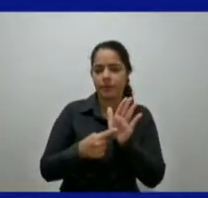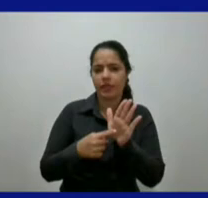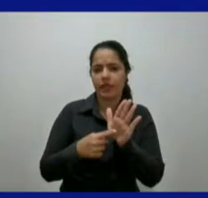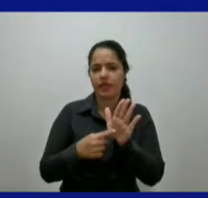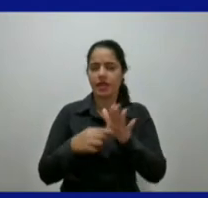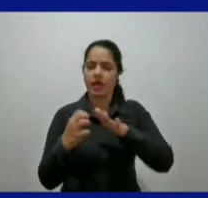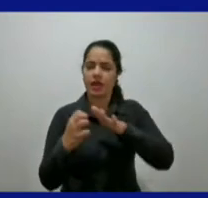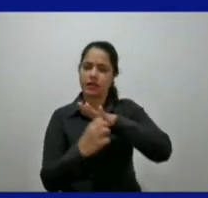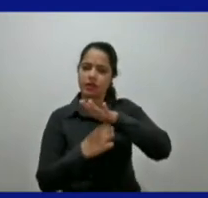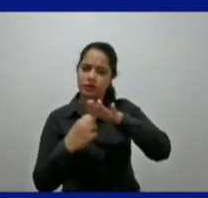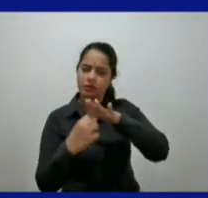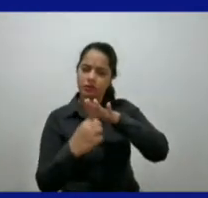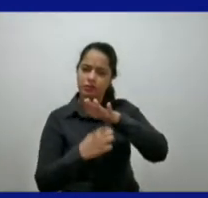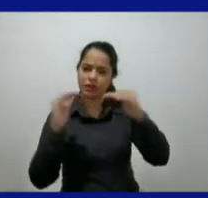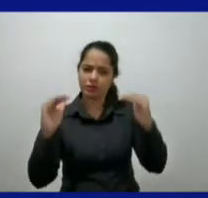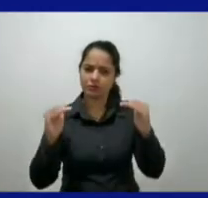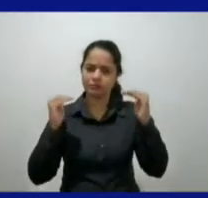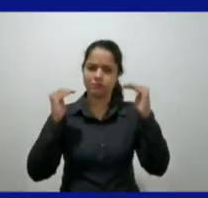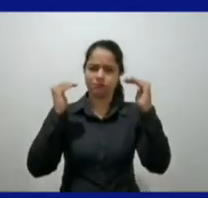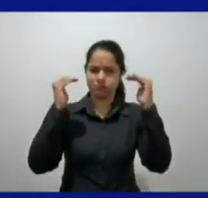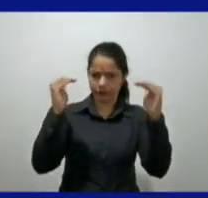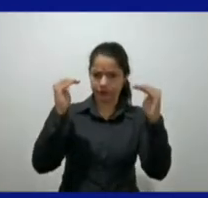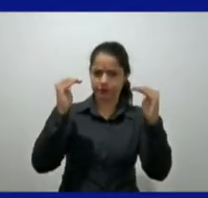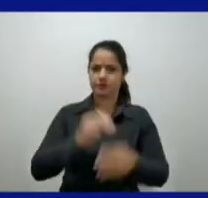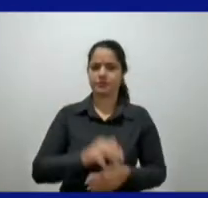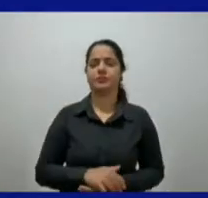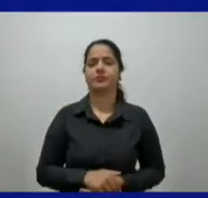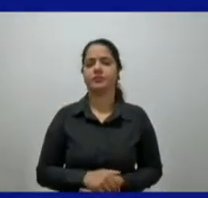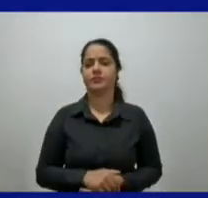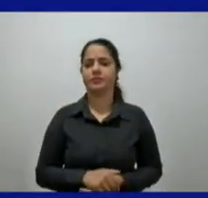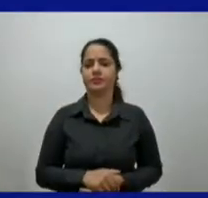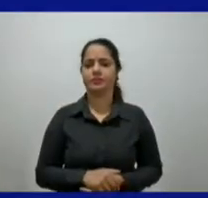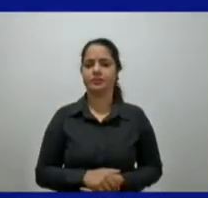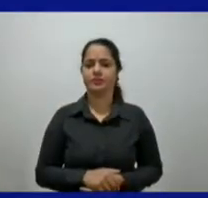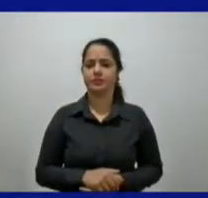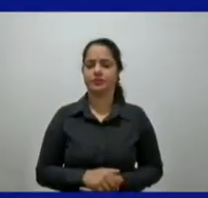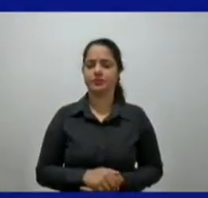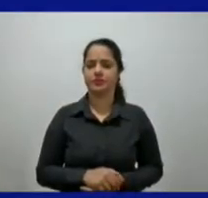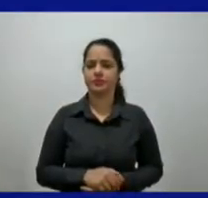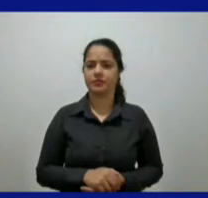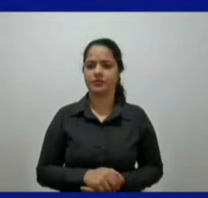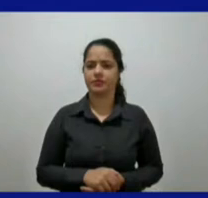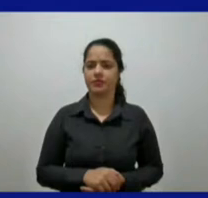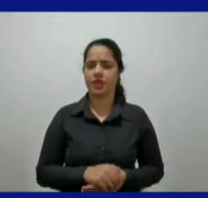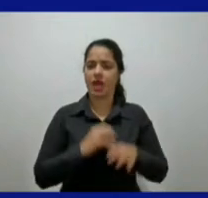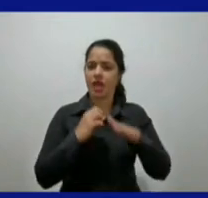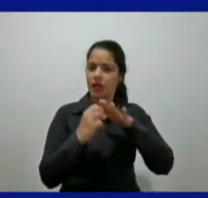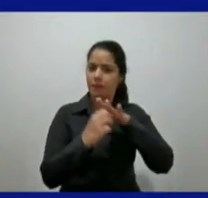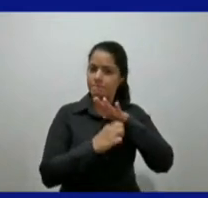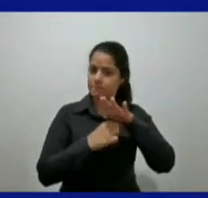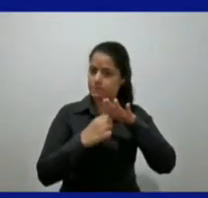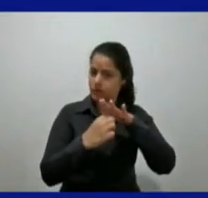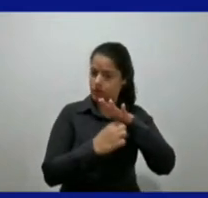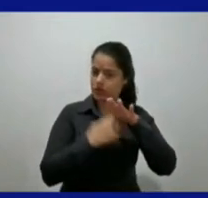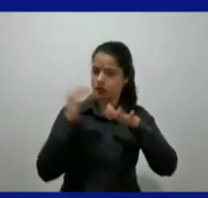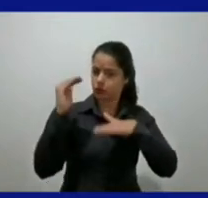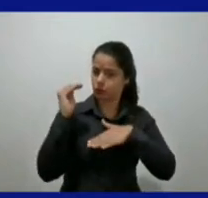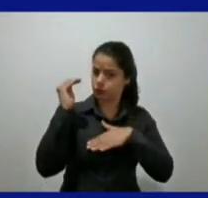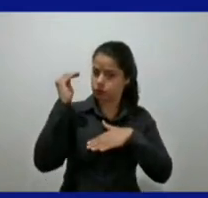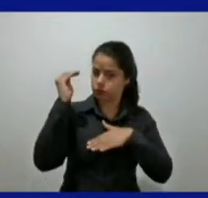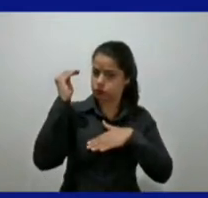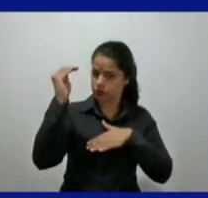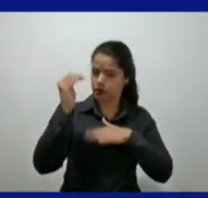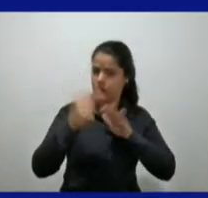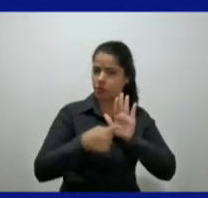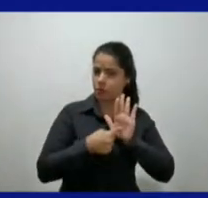das demais, e ele pergunta se essas empresas não podem estar mostrando o melhor